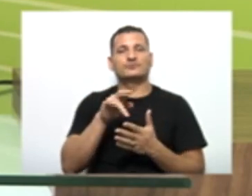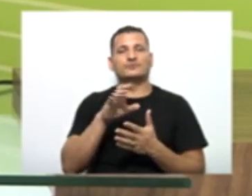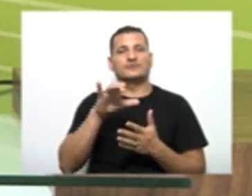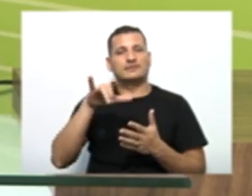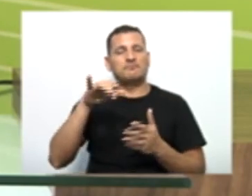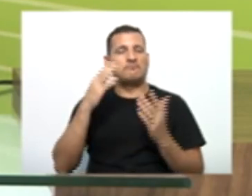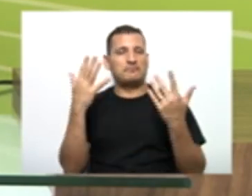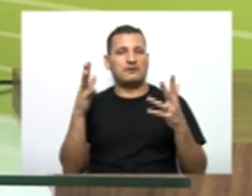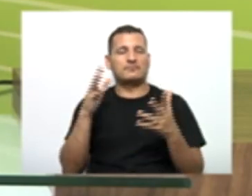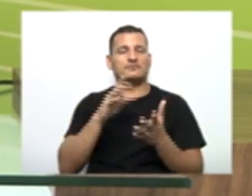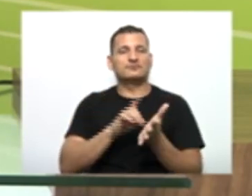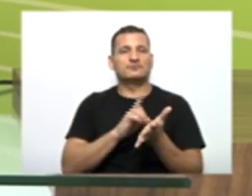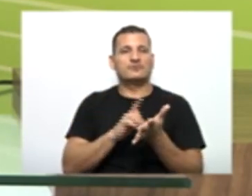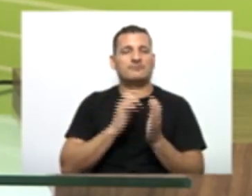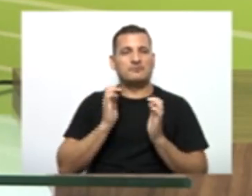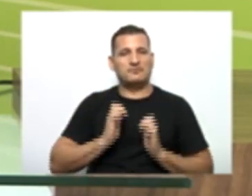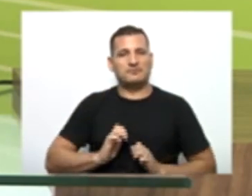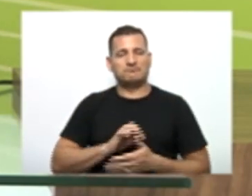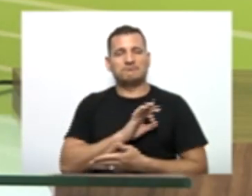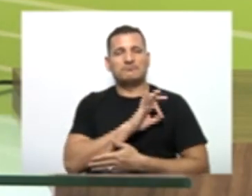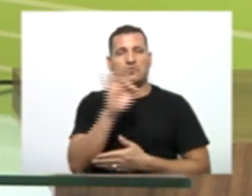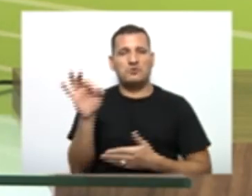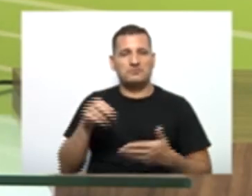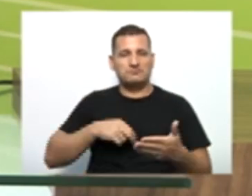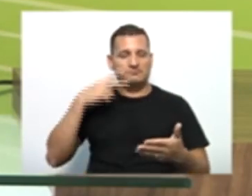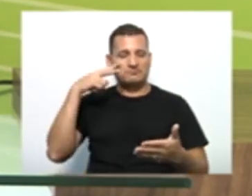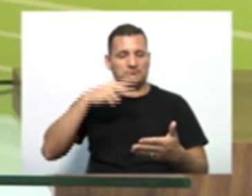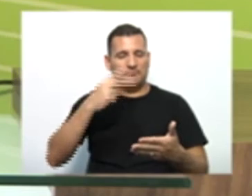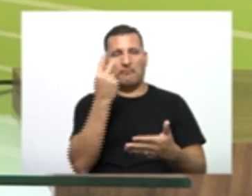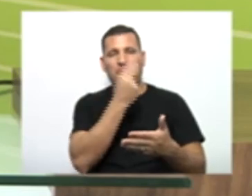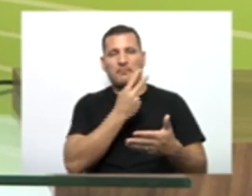esqueçam, estudar não é apenas ler, não é apenas